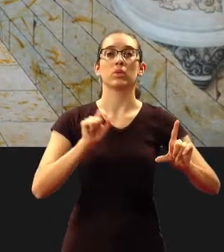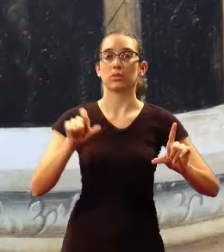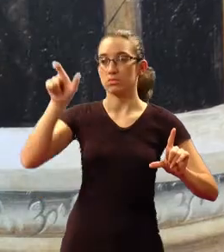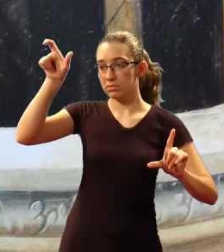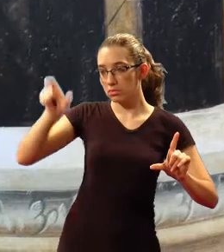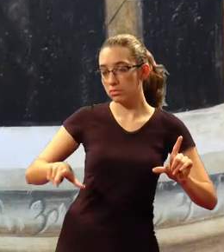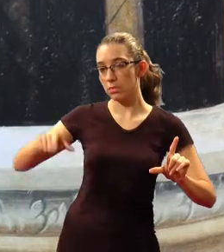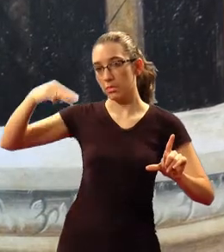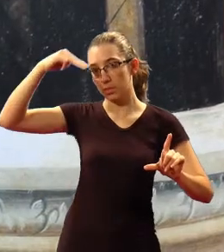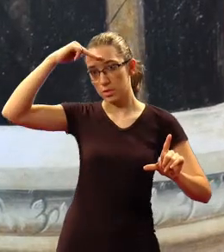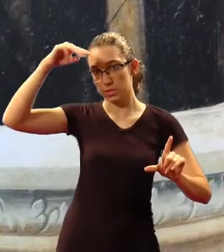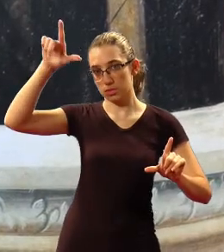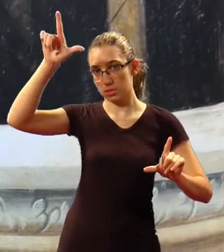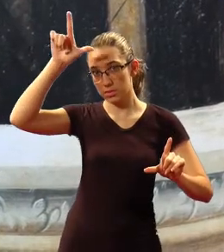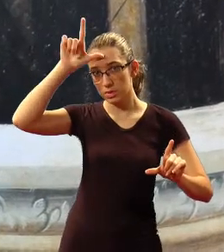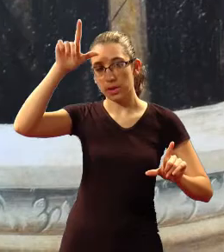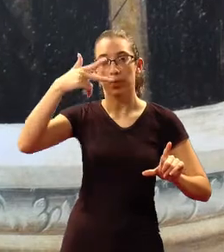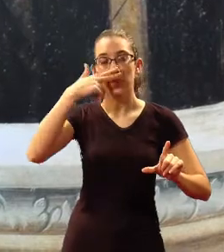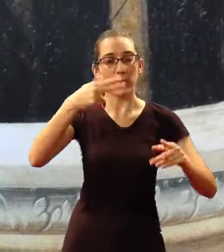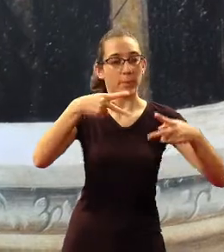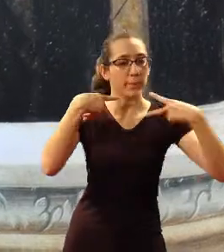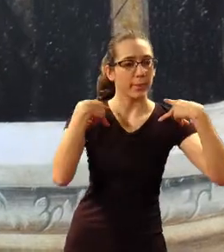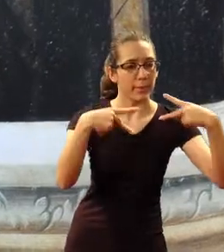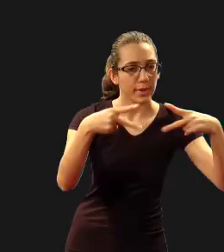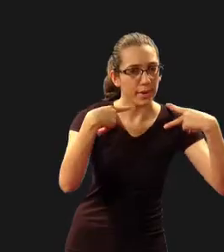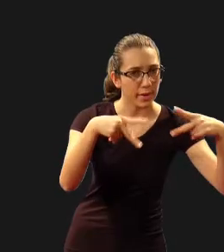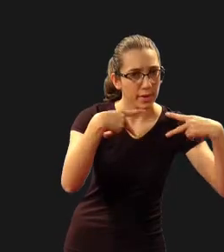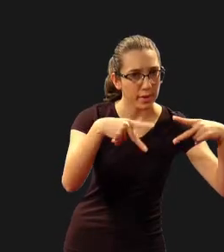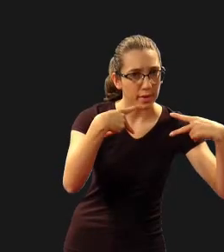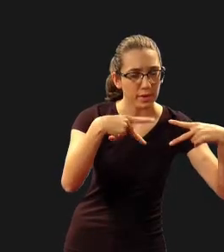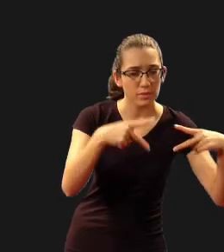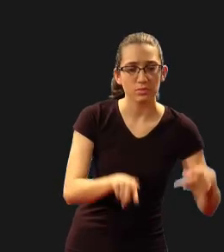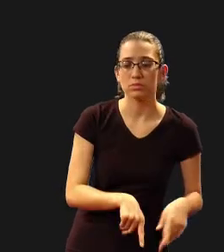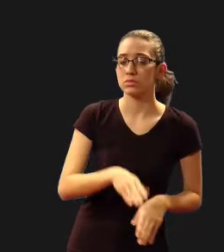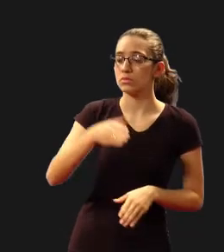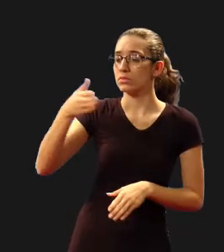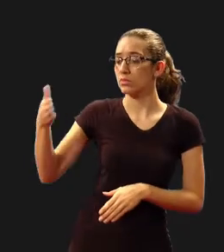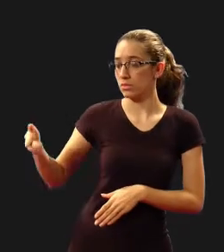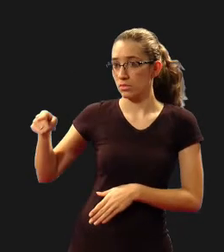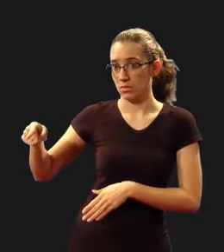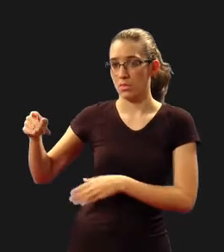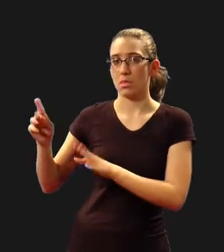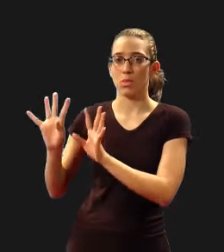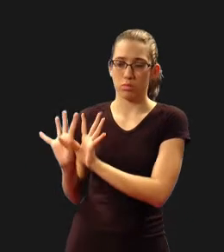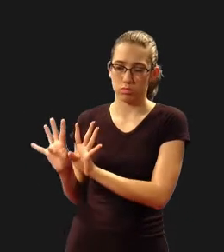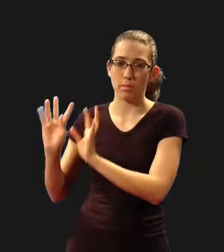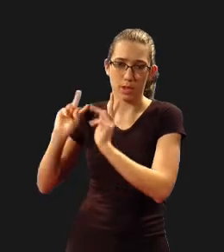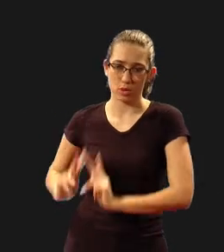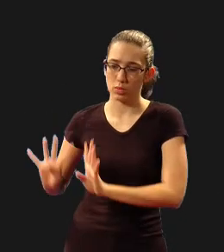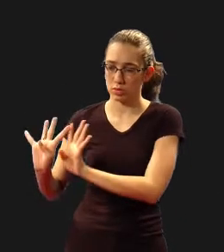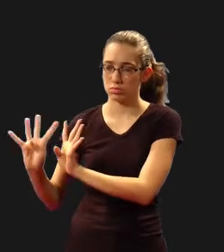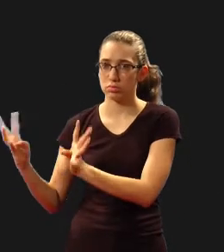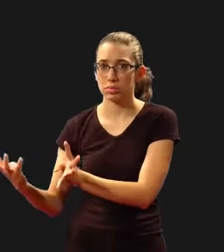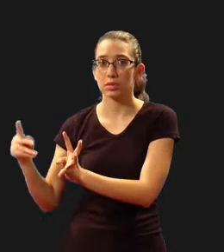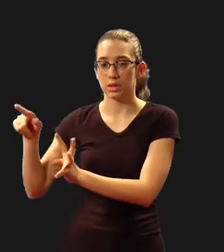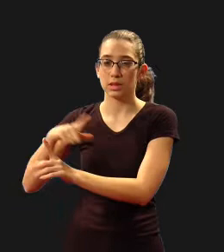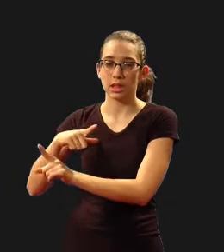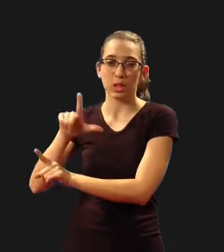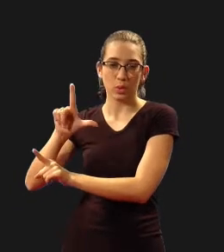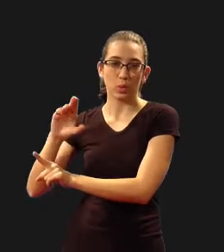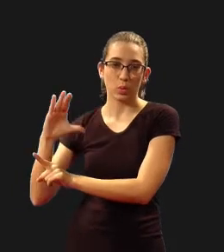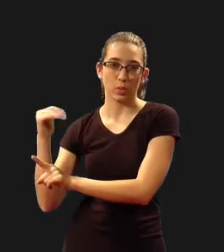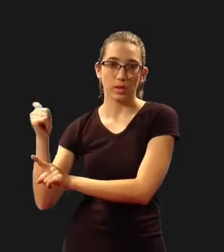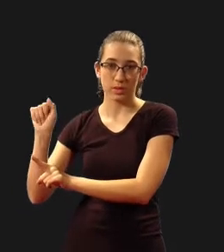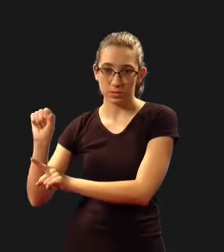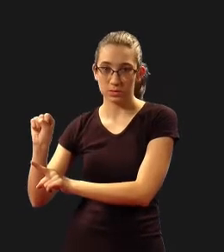cimento, mostra Lutero pregando as pessoas de um lado, o próprio Lucas Cranach aparece também de um lado. Traz